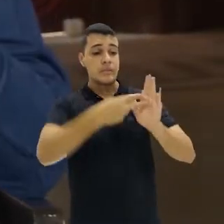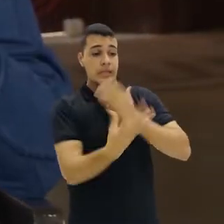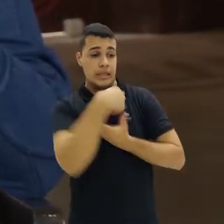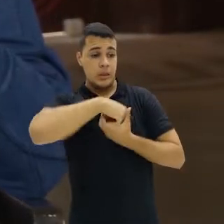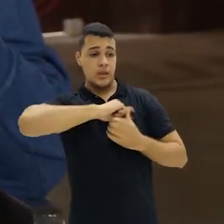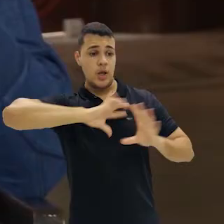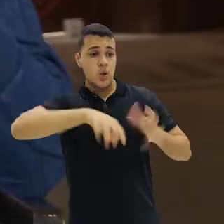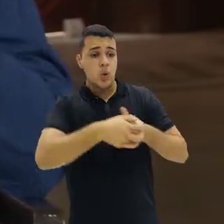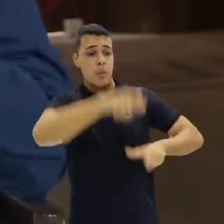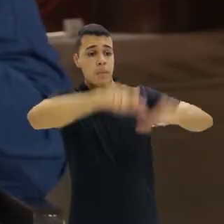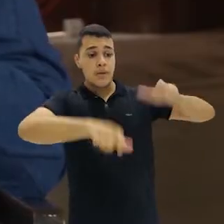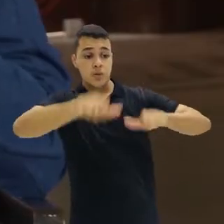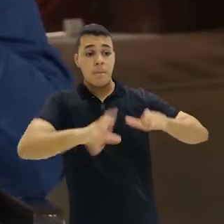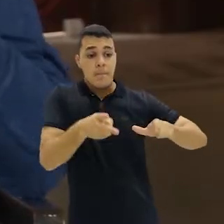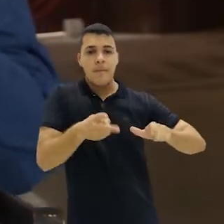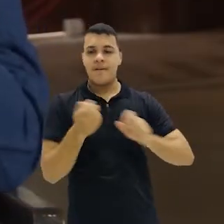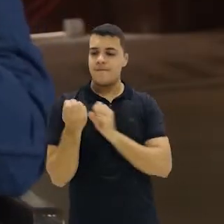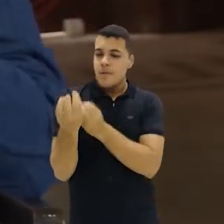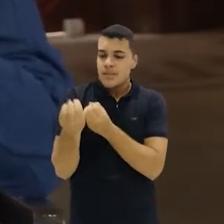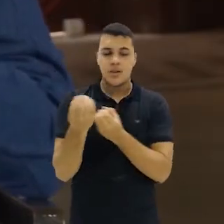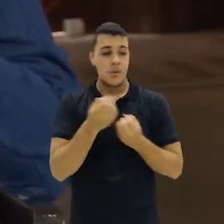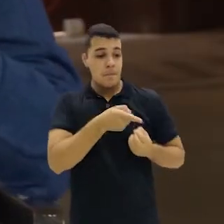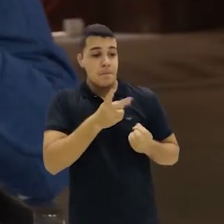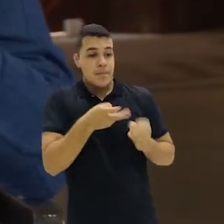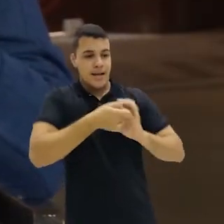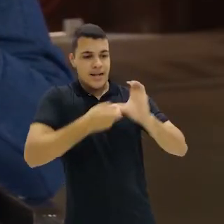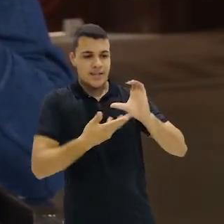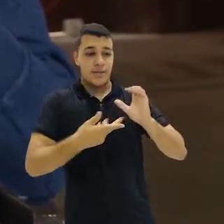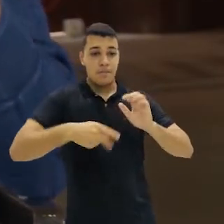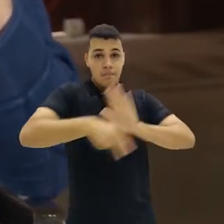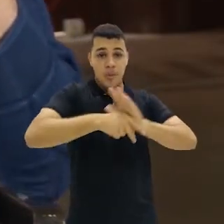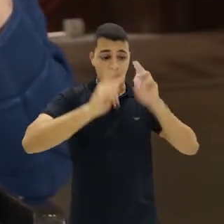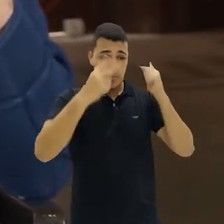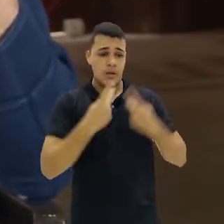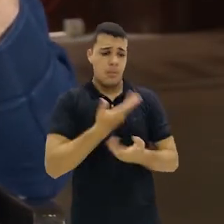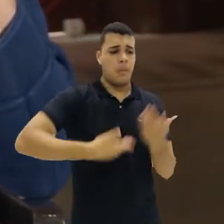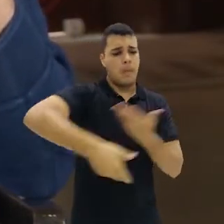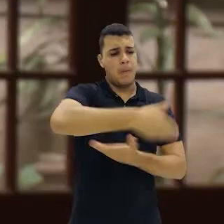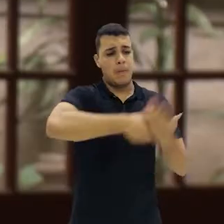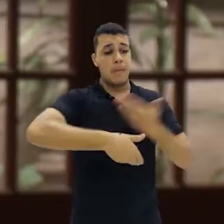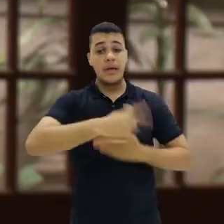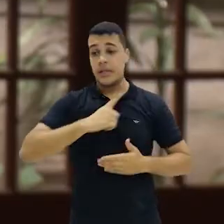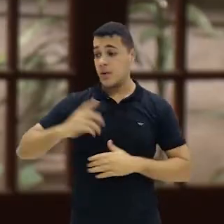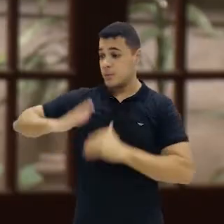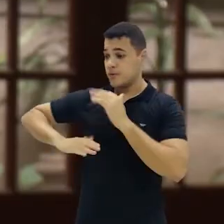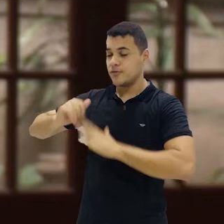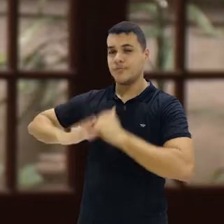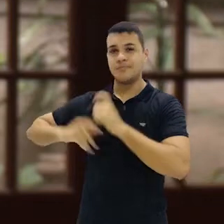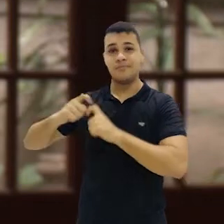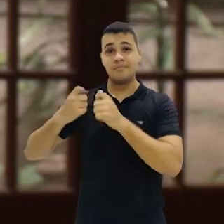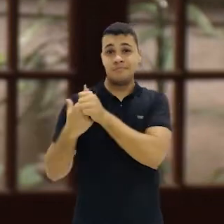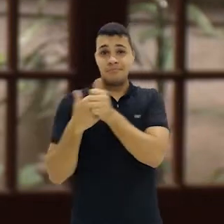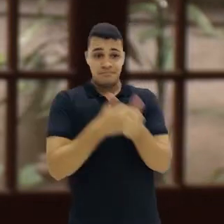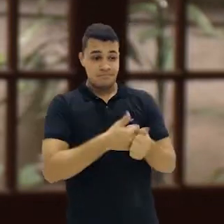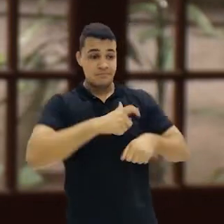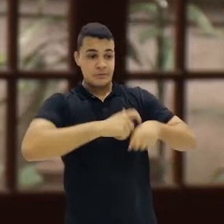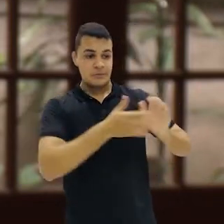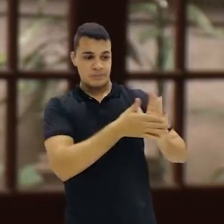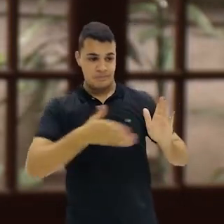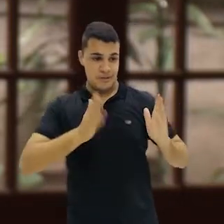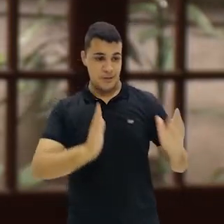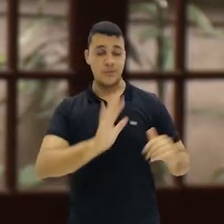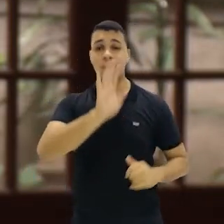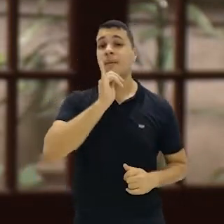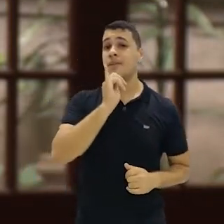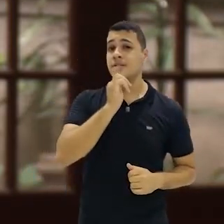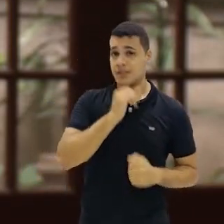são acompanhados por um determinado período. Por exemplo, são nascidos vivos no ano de